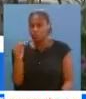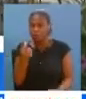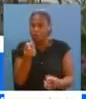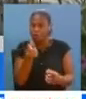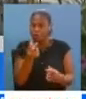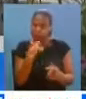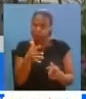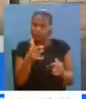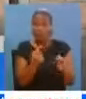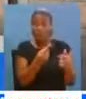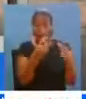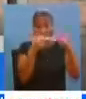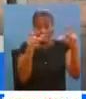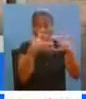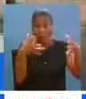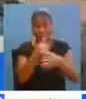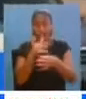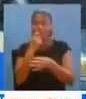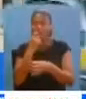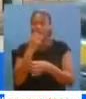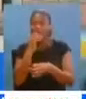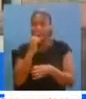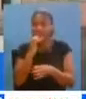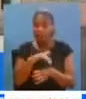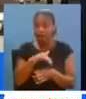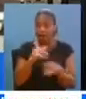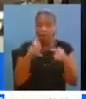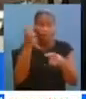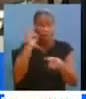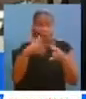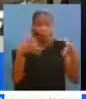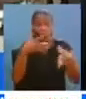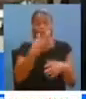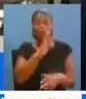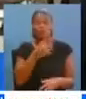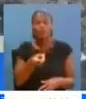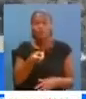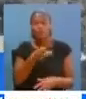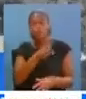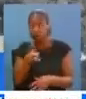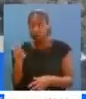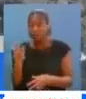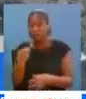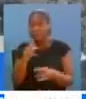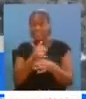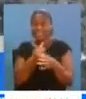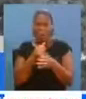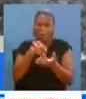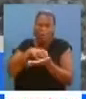por empresas foi maior na Ilha do Sal, com valores superiores a 49 mil contos, e menor na Ilha Brava,